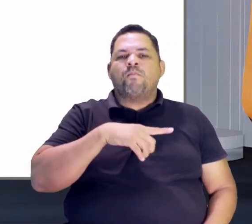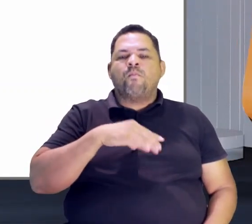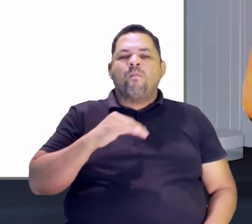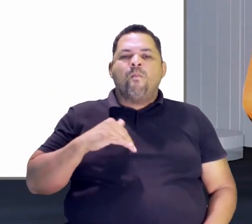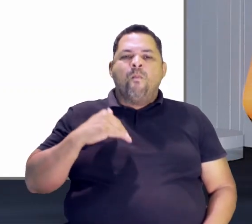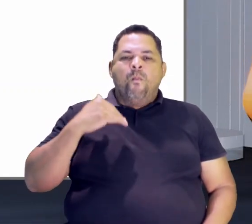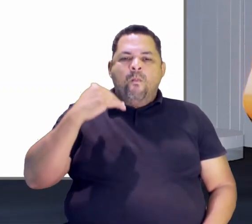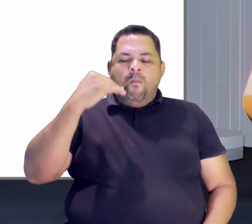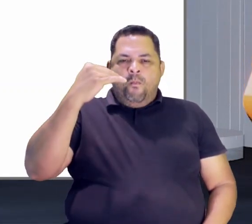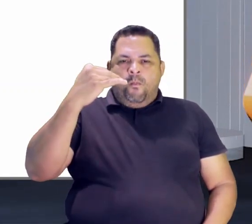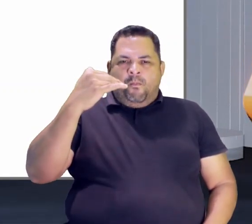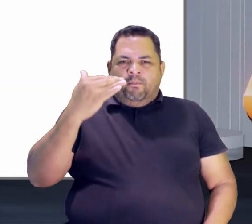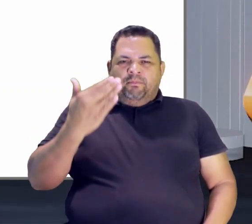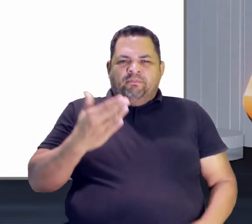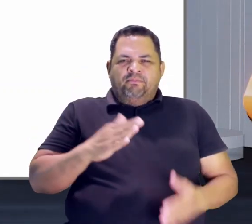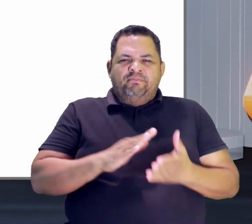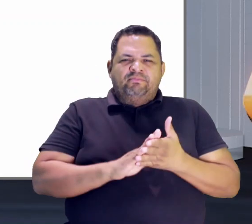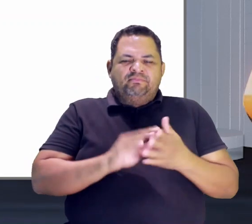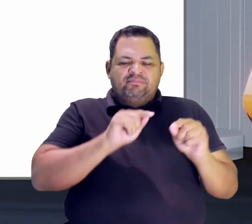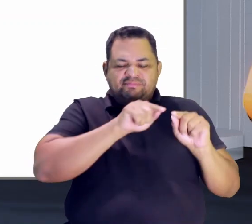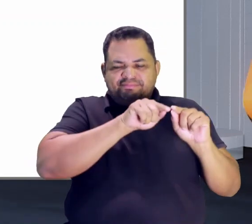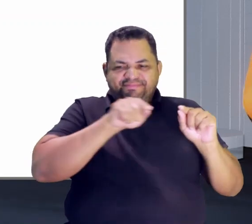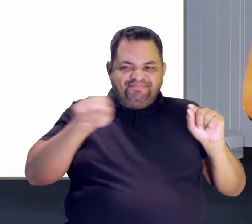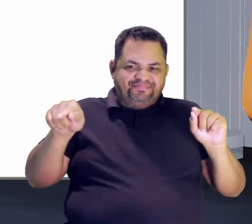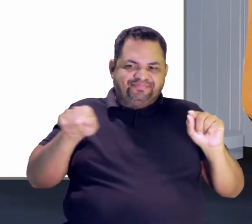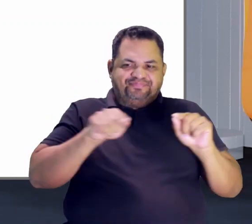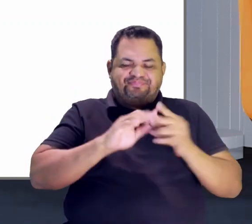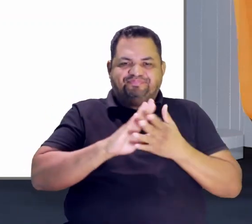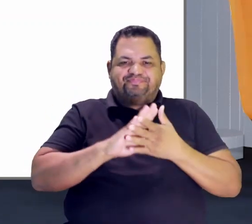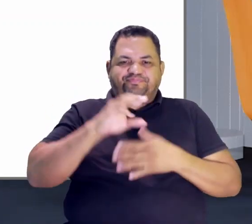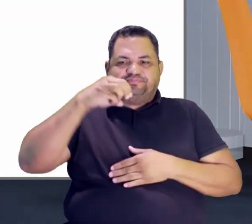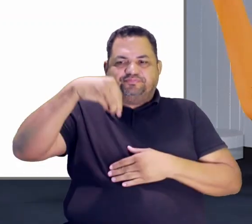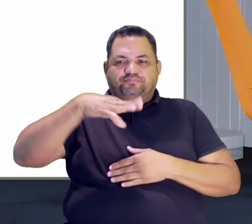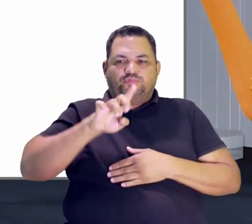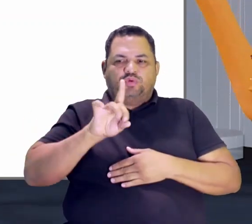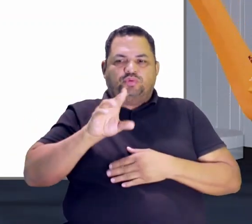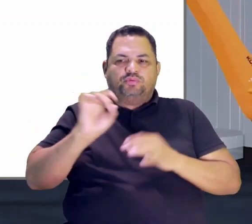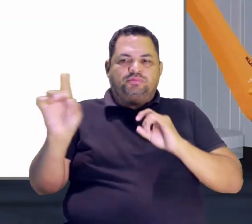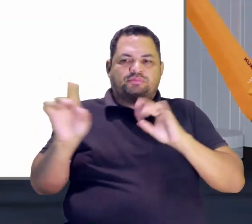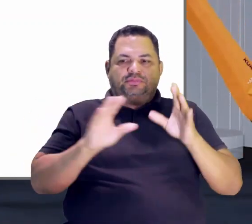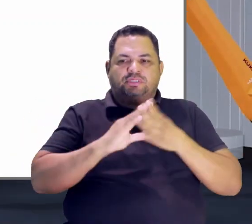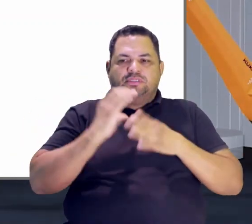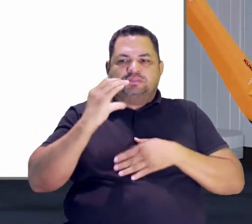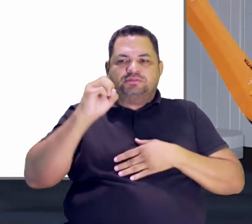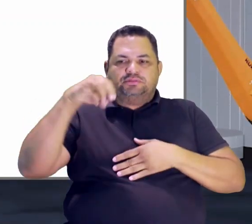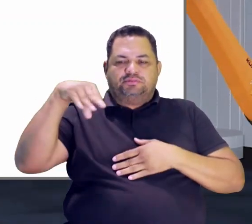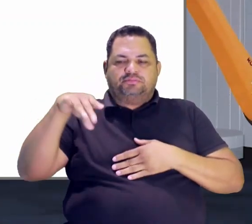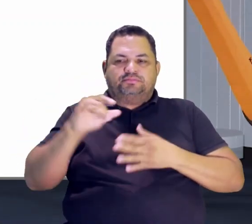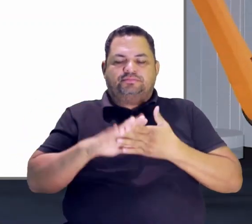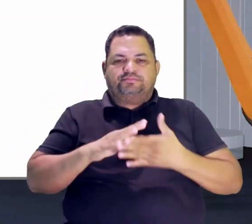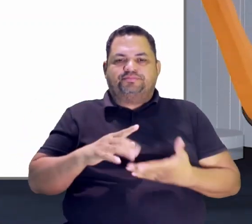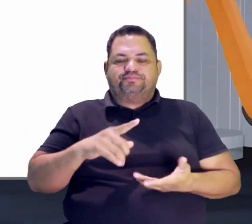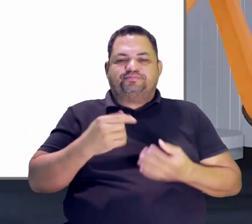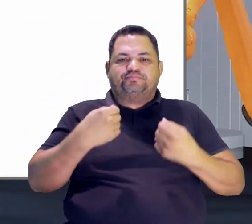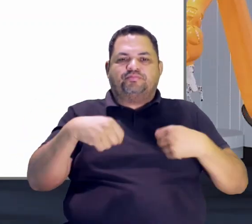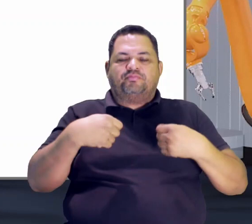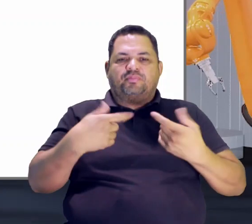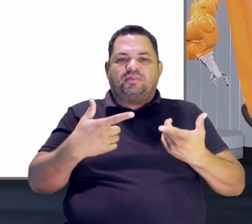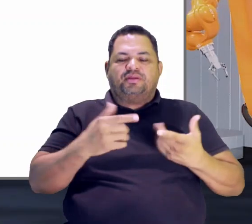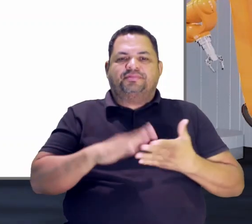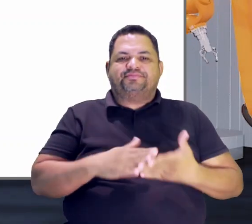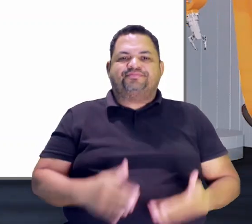do segmento de reta, e aquele módulo que é a medida de cada centímetro na régua ali que vai valer, eu preciso